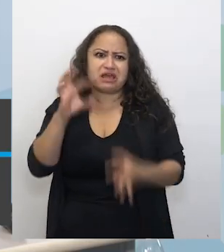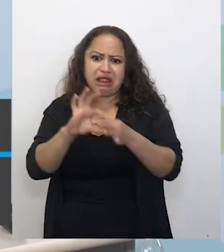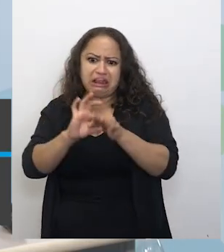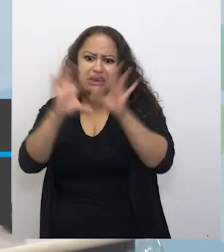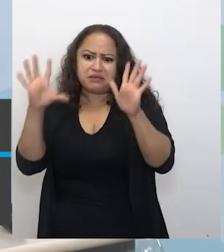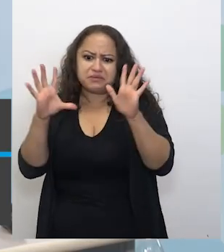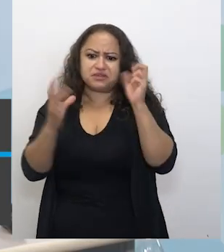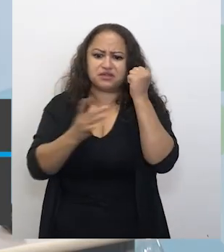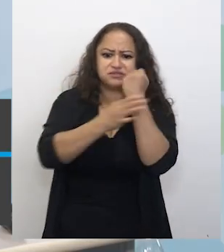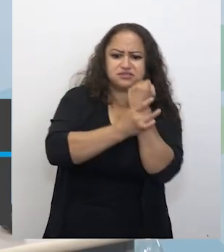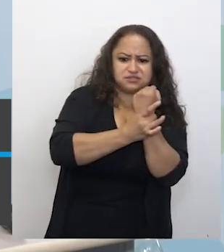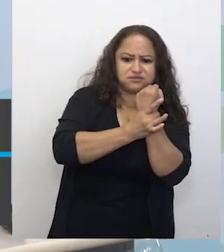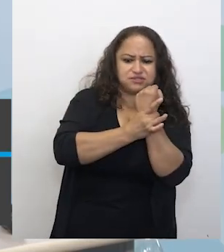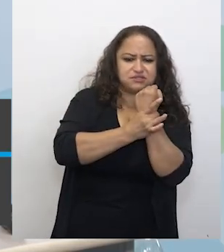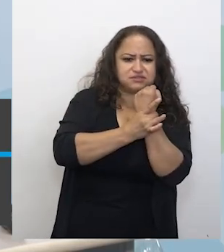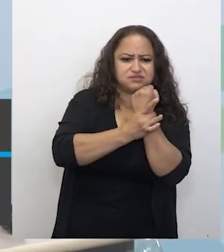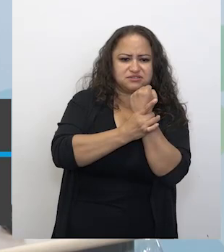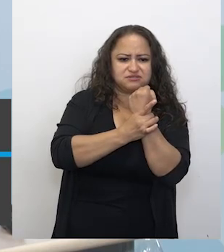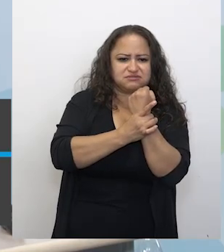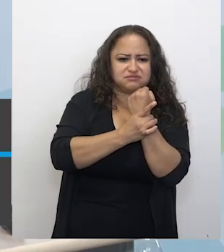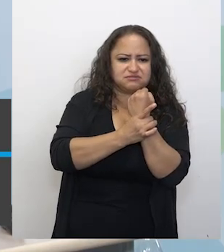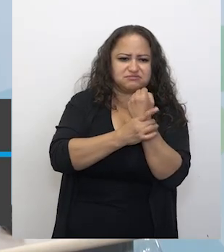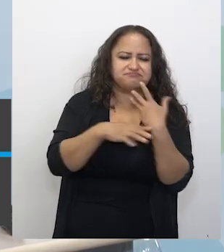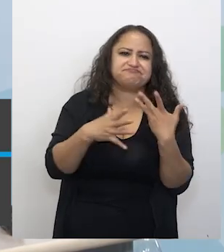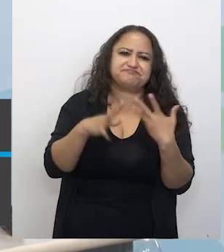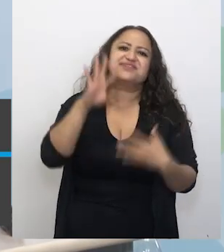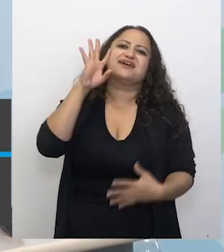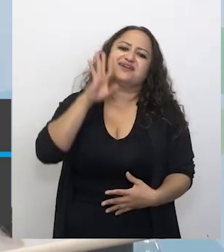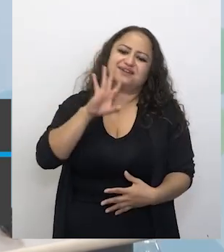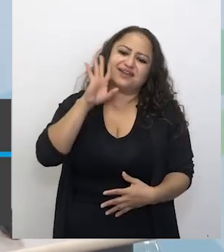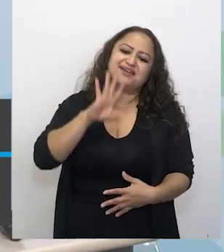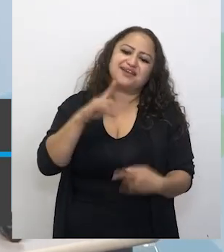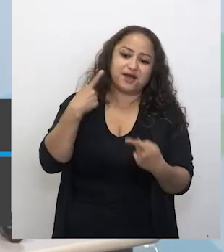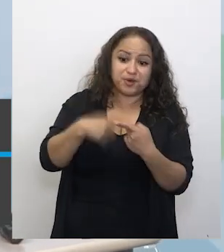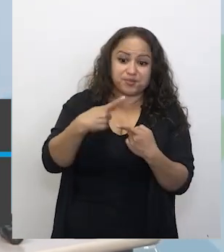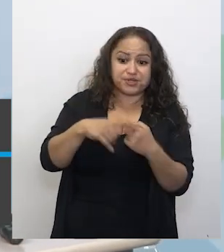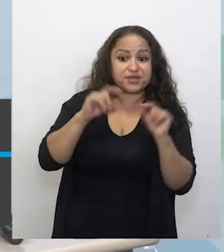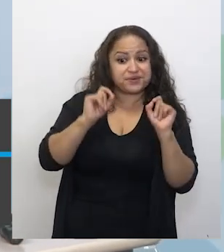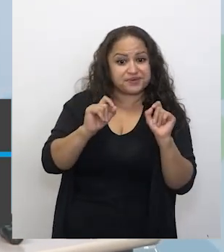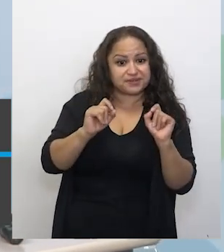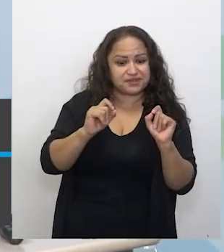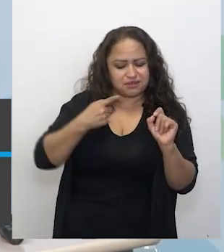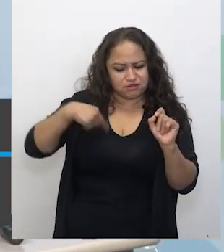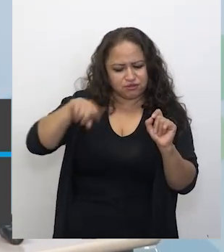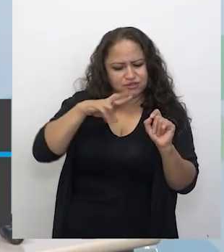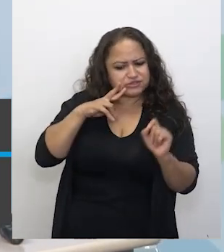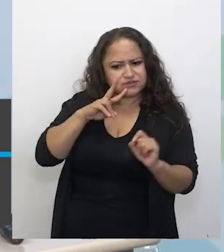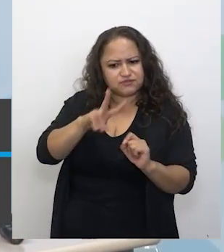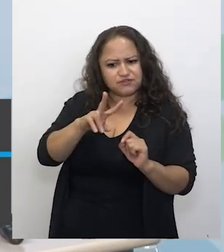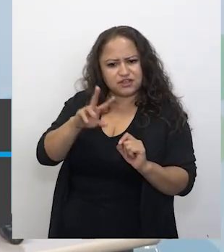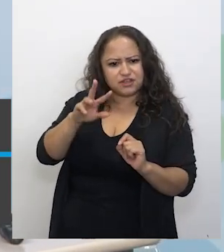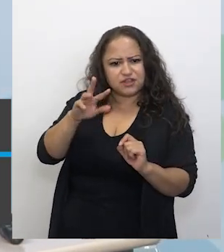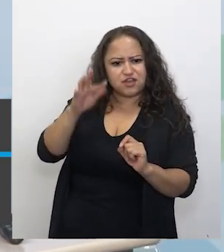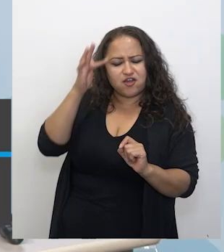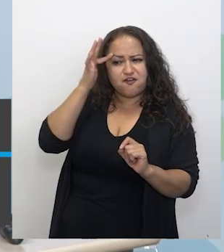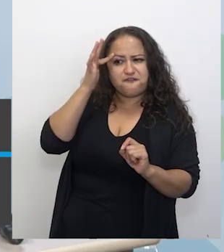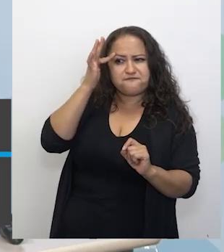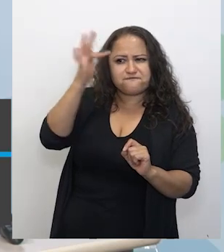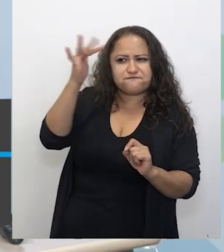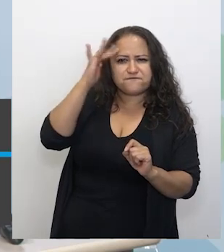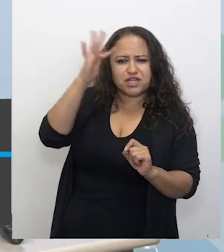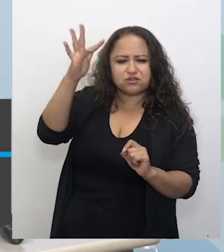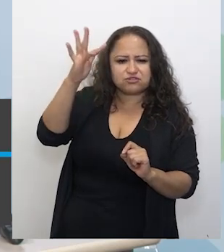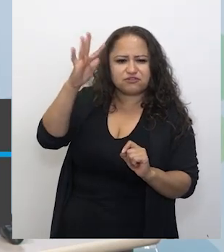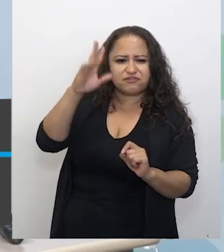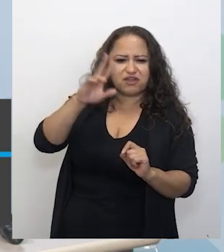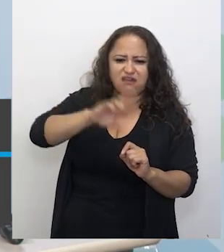né? É muito legal porque a gente vai vendo aos pouquinhos que filosofia não é uma atividade